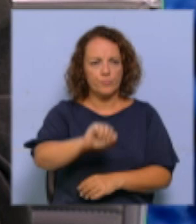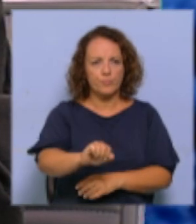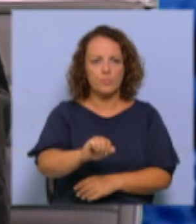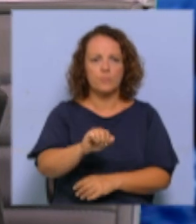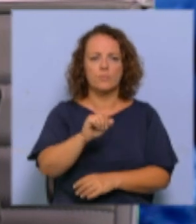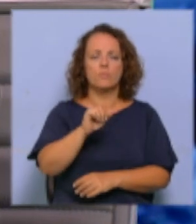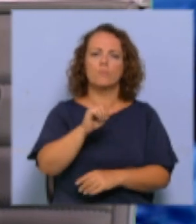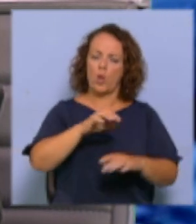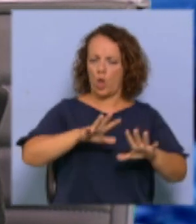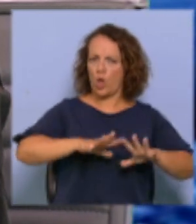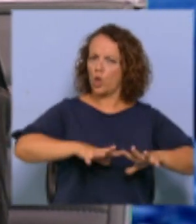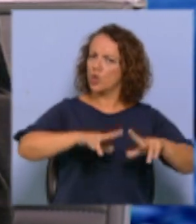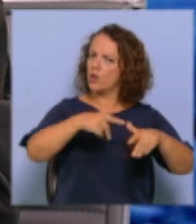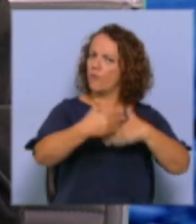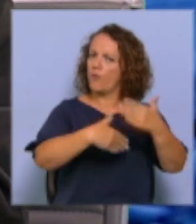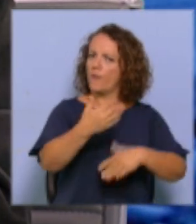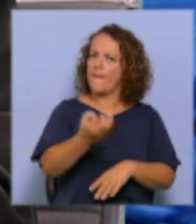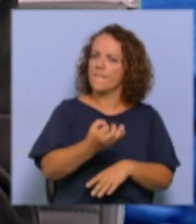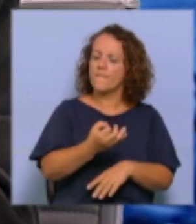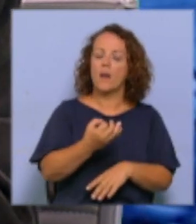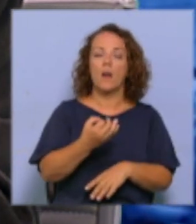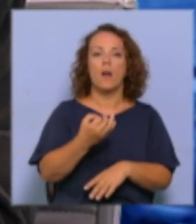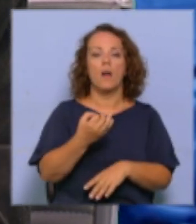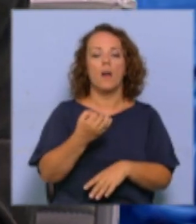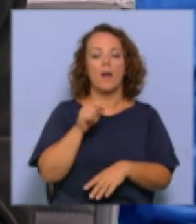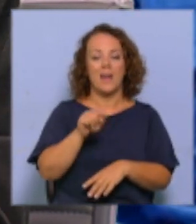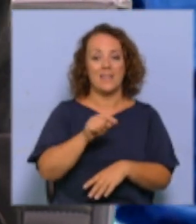até desenvolvida. A parte significativa